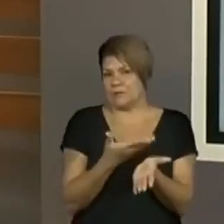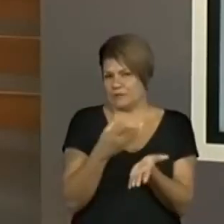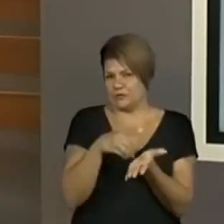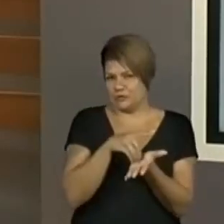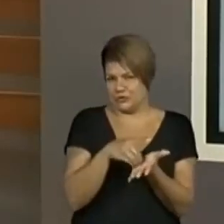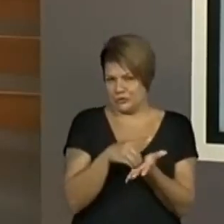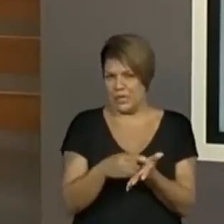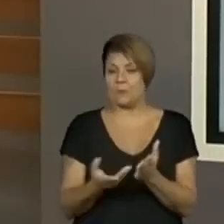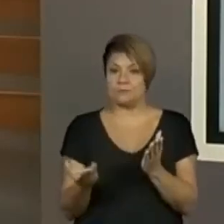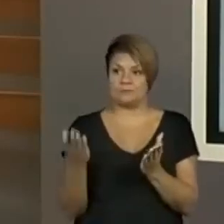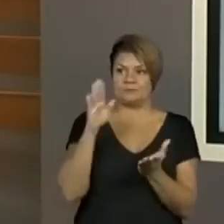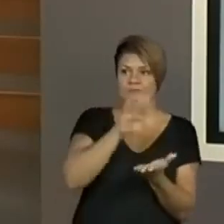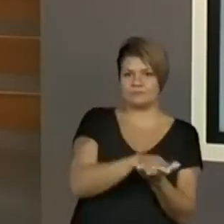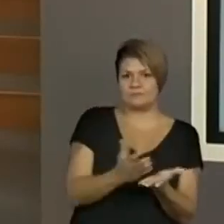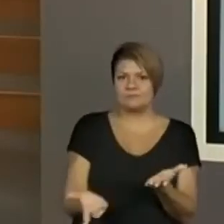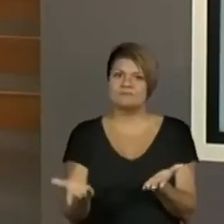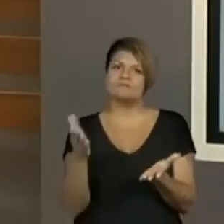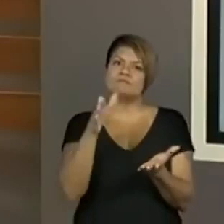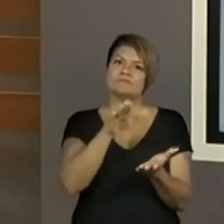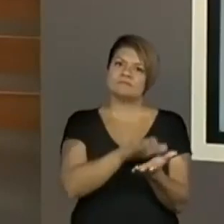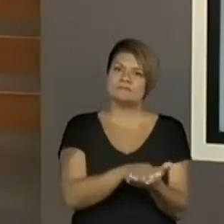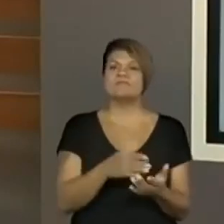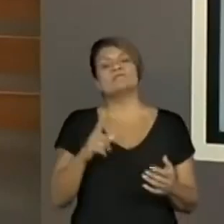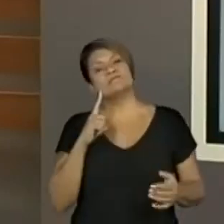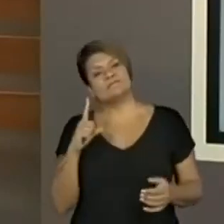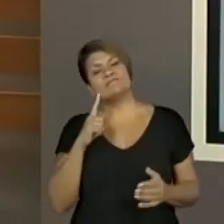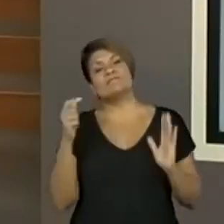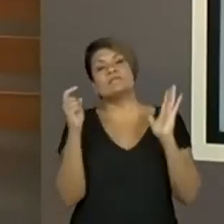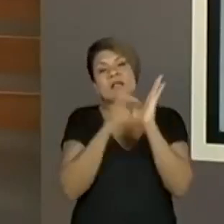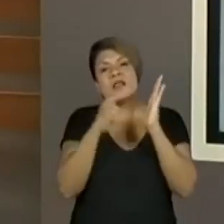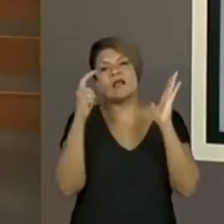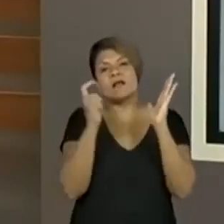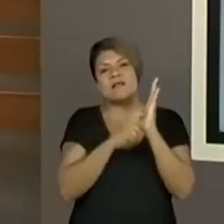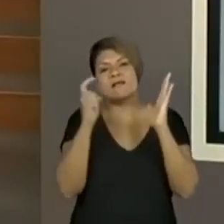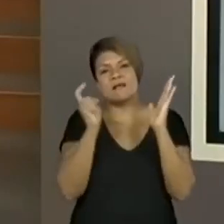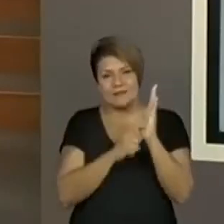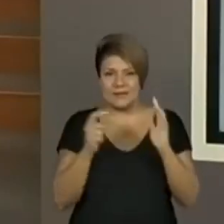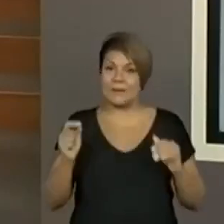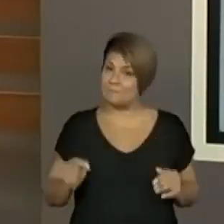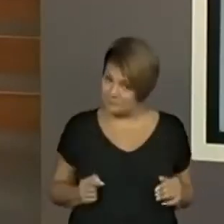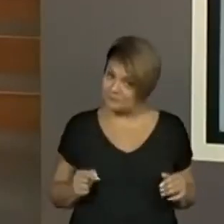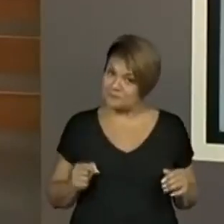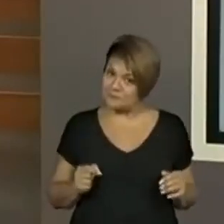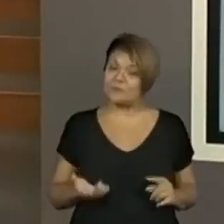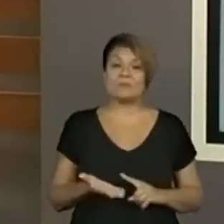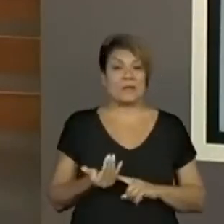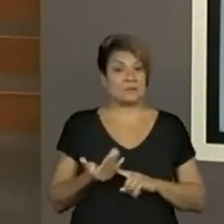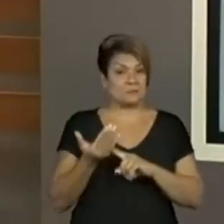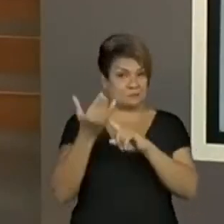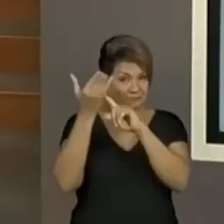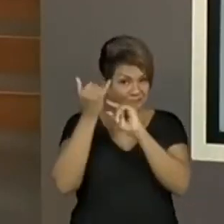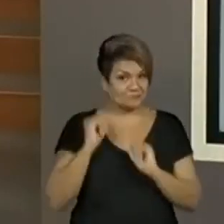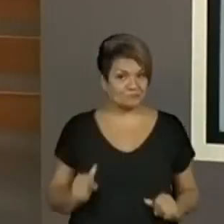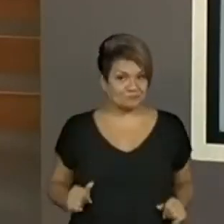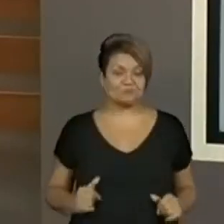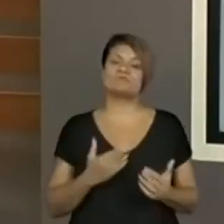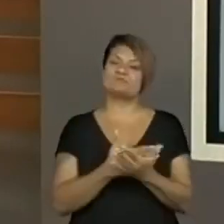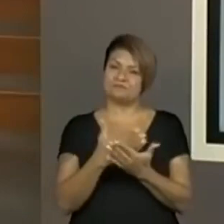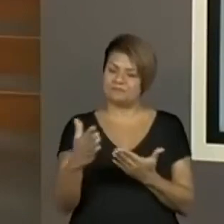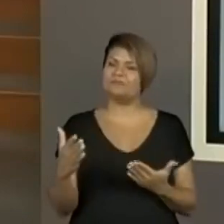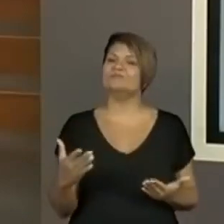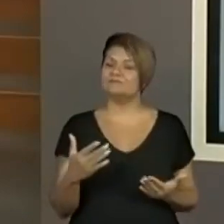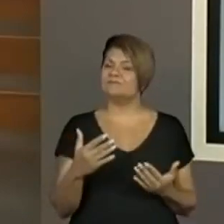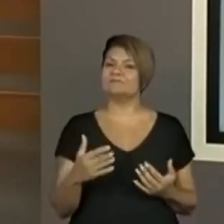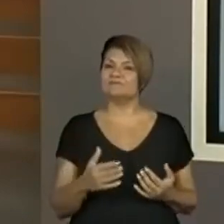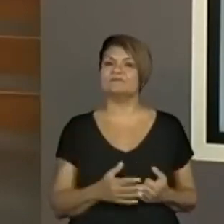a página, mas mantendo tudo o que vocês precisam ver dentro de uma leitura com um livro. Por isso que a gente vai começar desde o comecinho, né, professora Vivi? Sim.